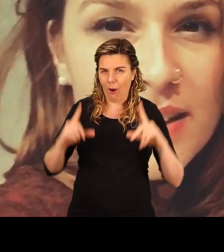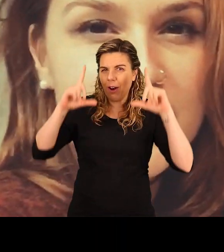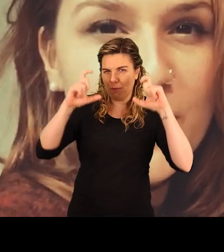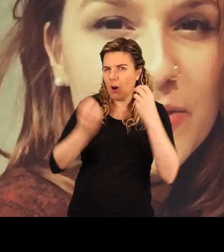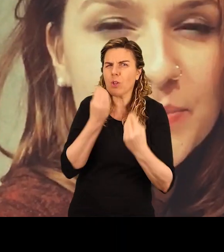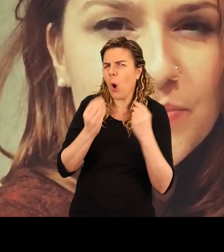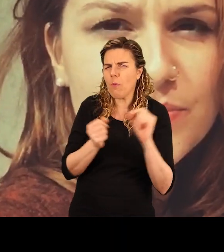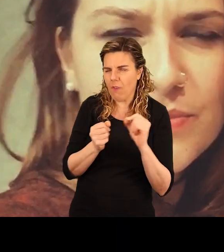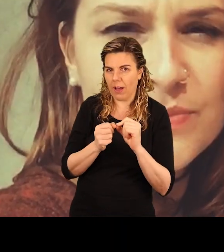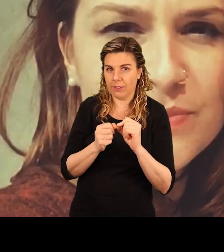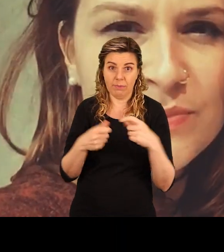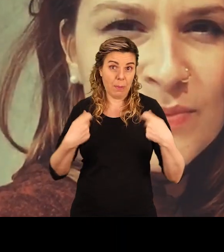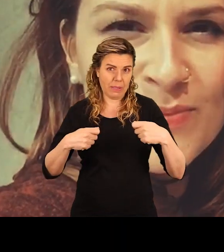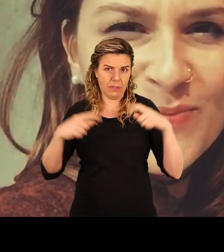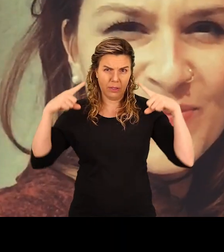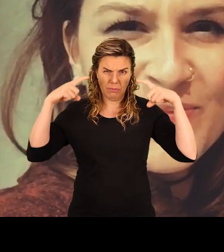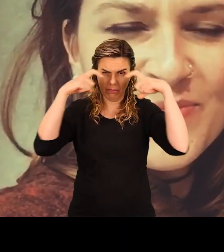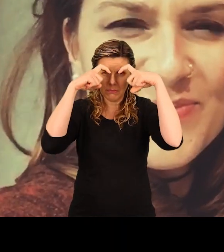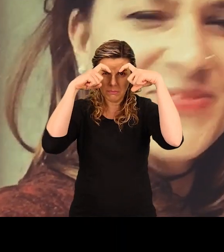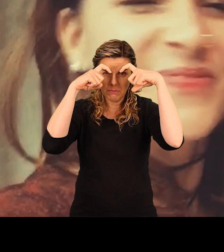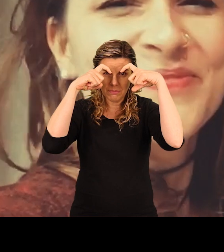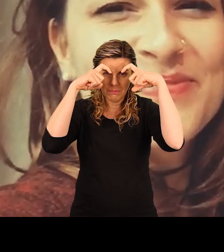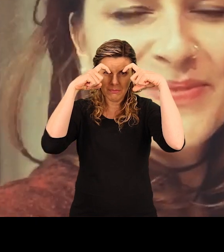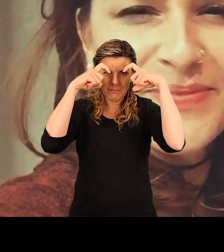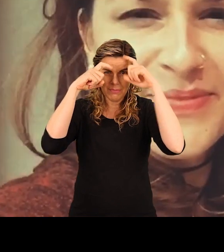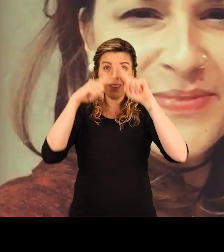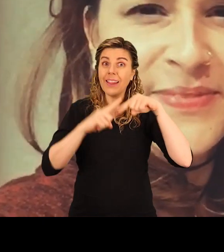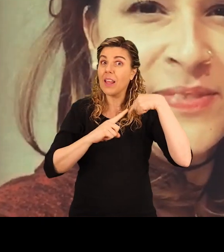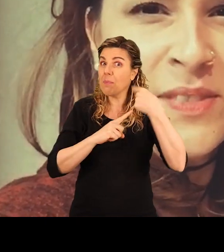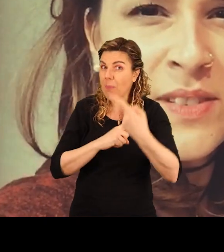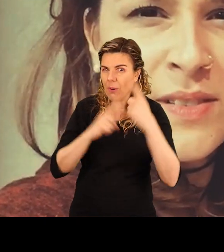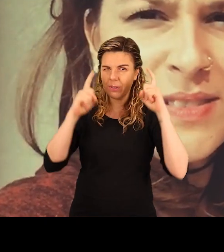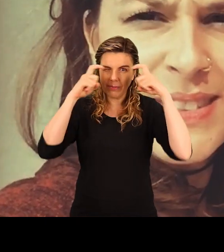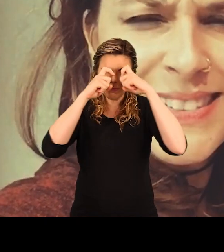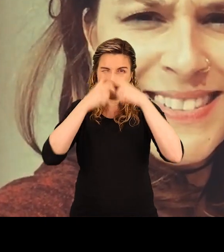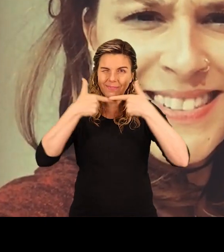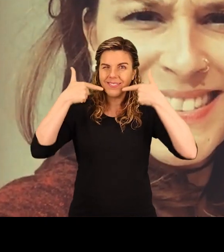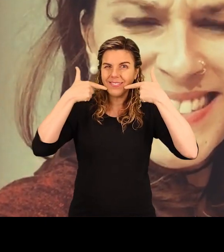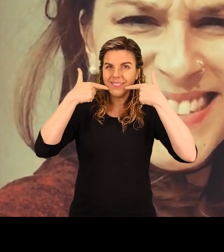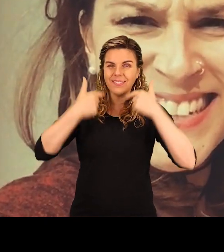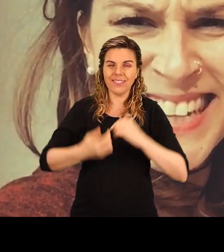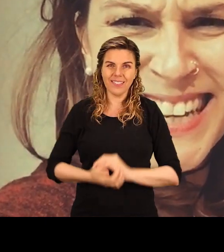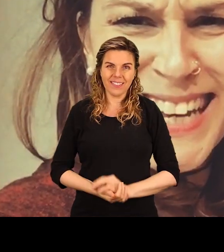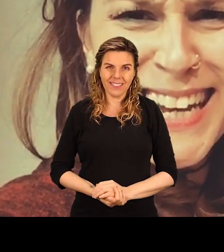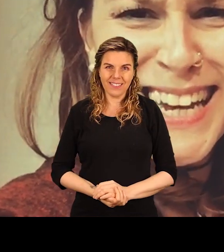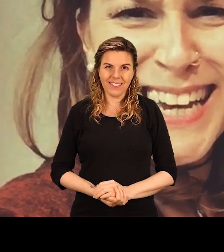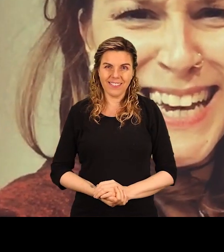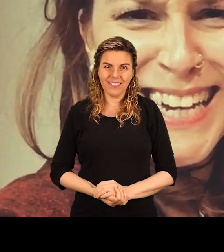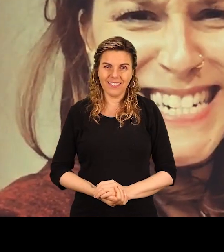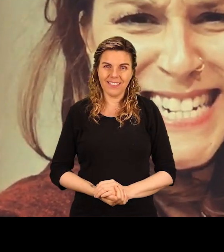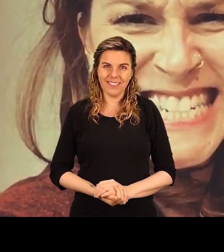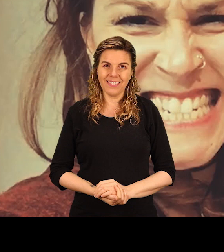a cena? Você tensiona aqui, essa região. Juntos de Neca, olham para a câmera. E depois que você tensiona, você dá um sorriso. Sorri em amarelo. Nossa, eu andei.